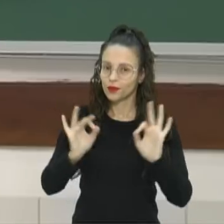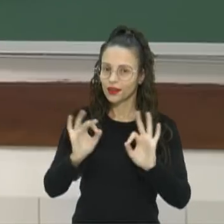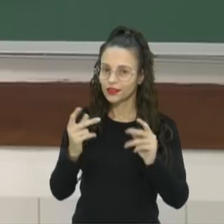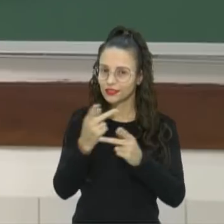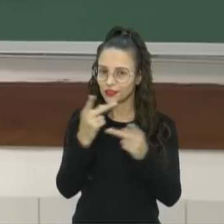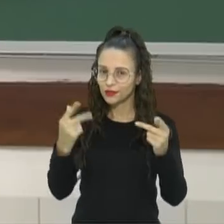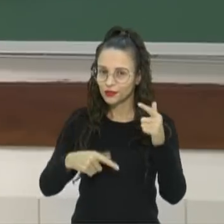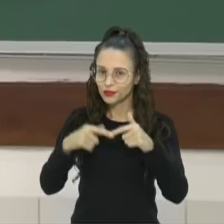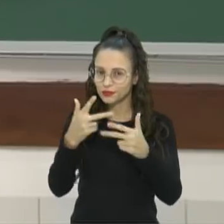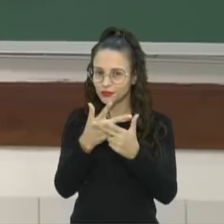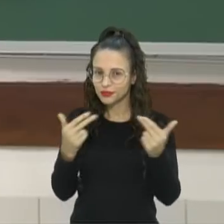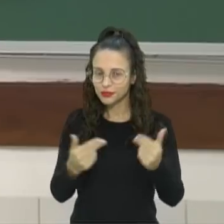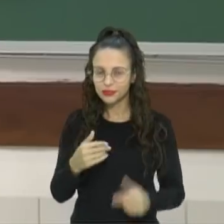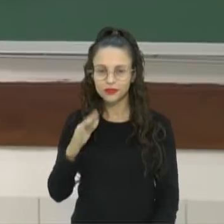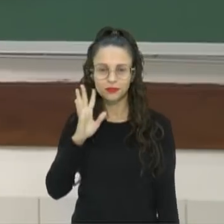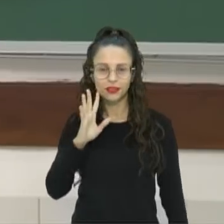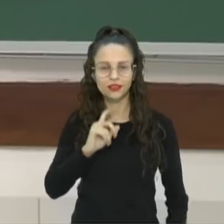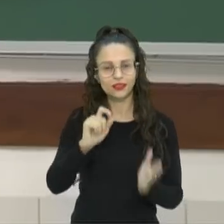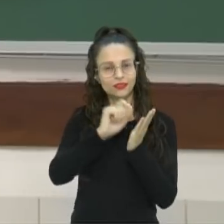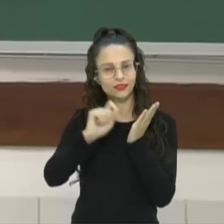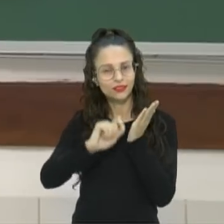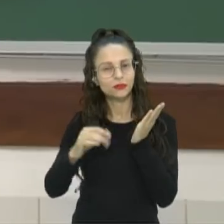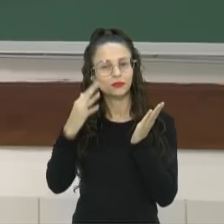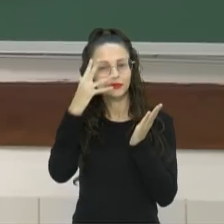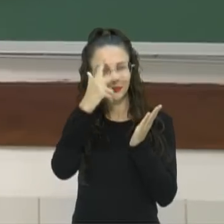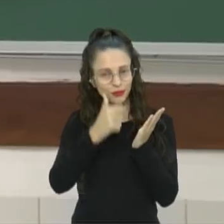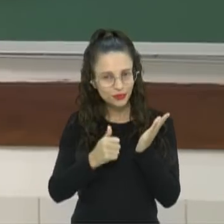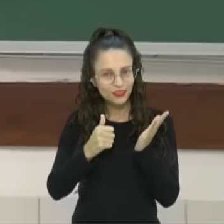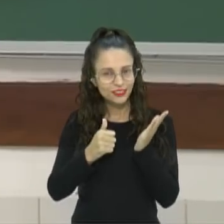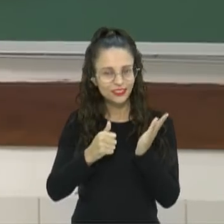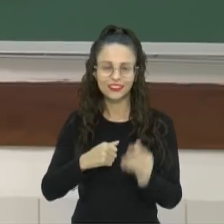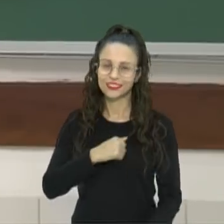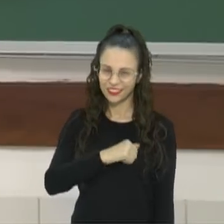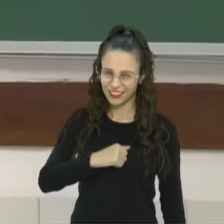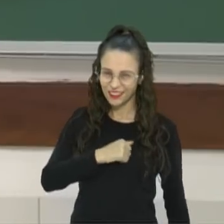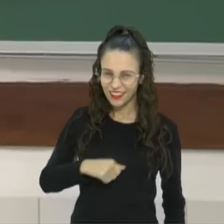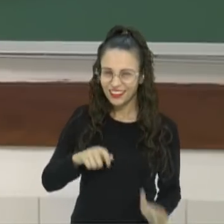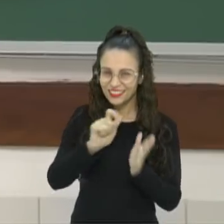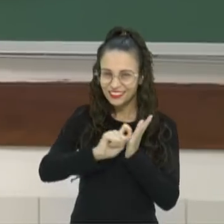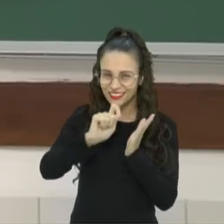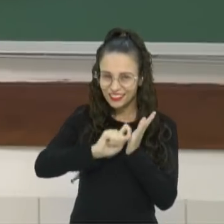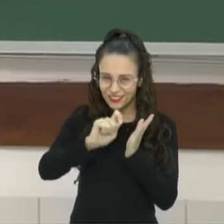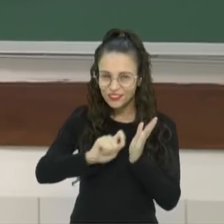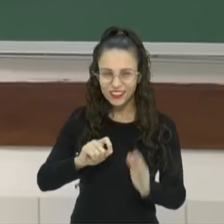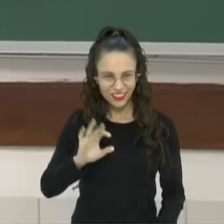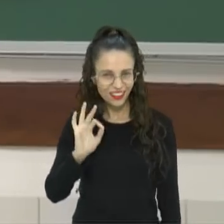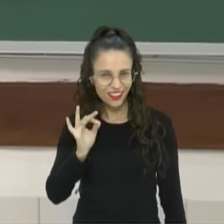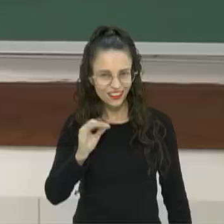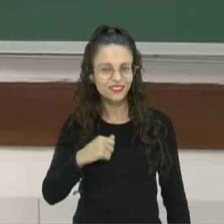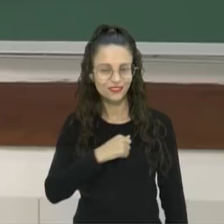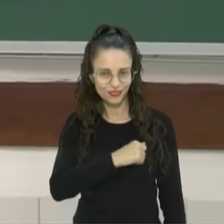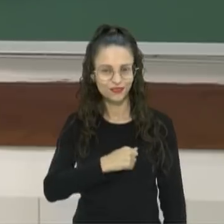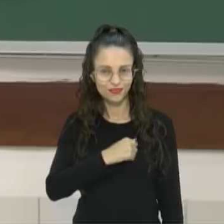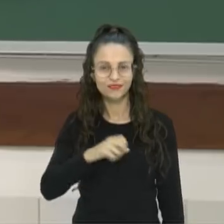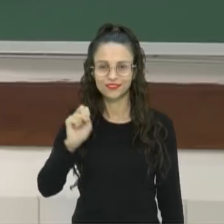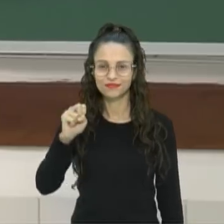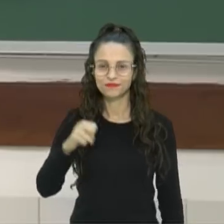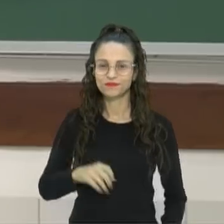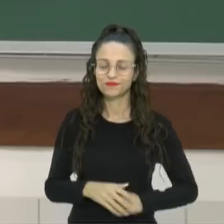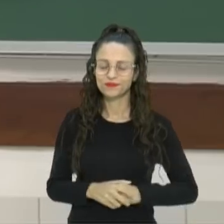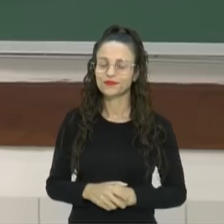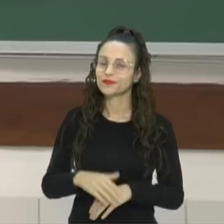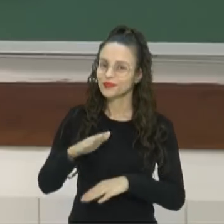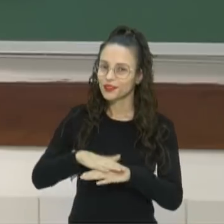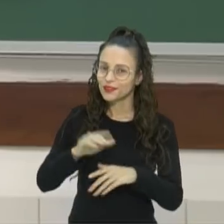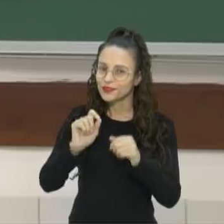bem bonitinho, faz uma letra bem linda, bem legível. Que saudade de escrever, né? Dá saudade, né, gente? Dá sim. Faz